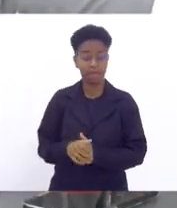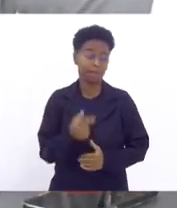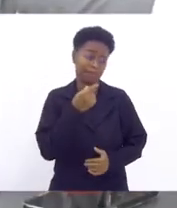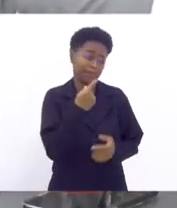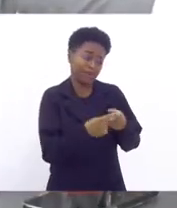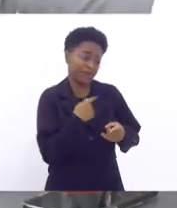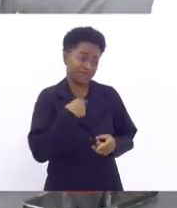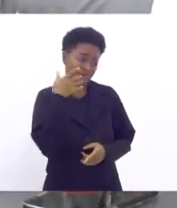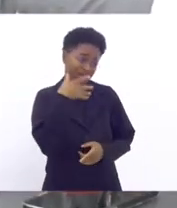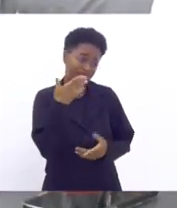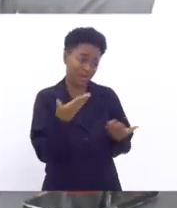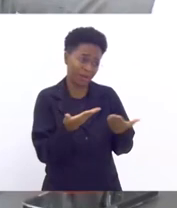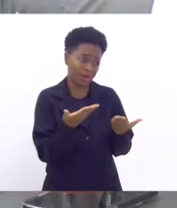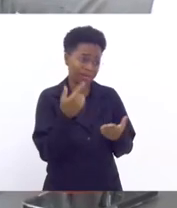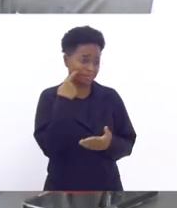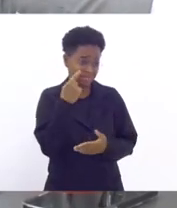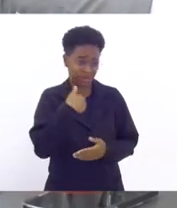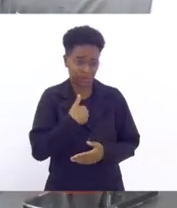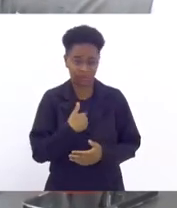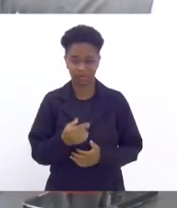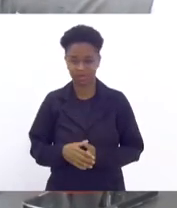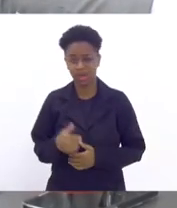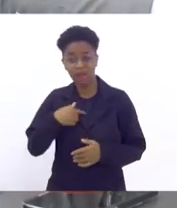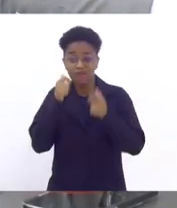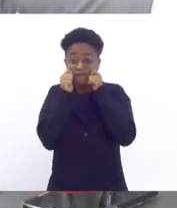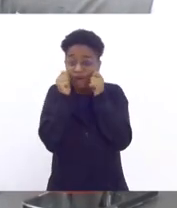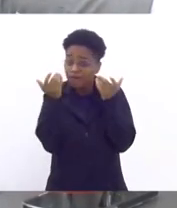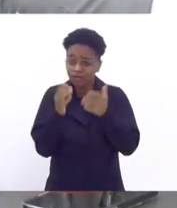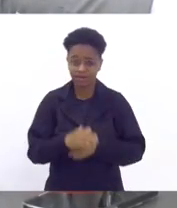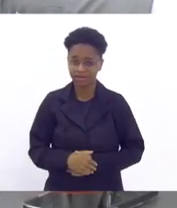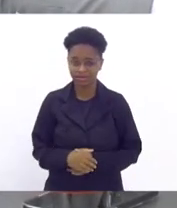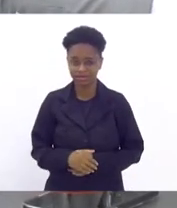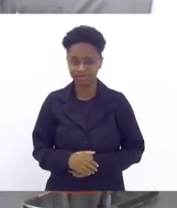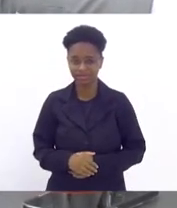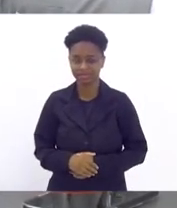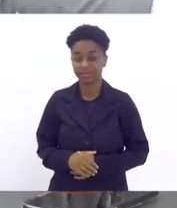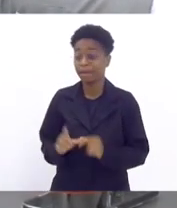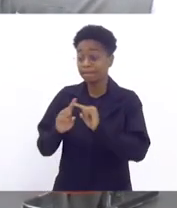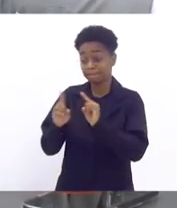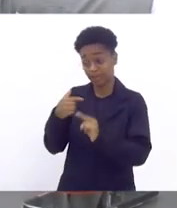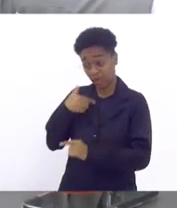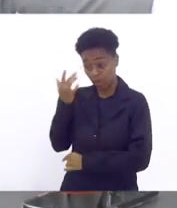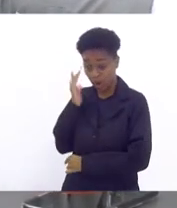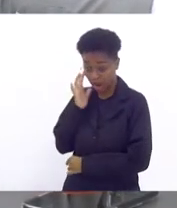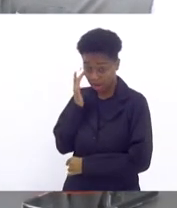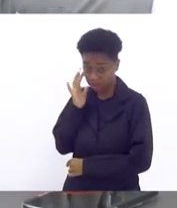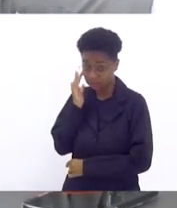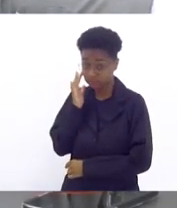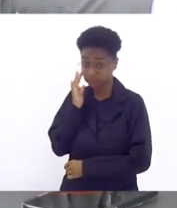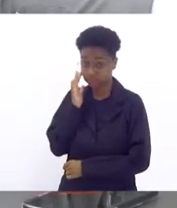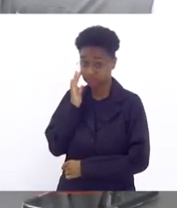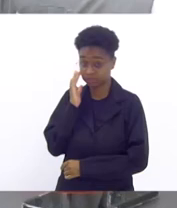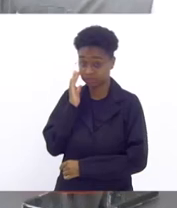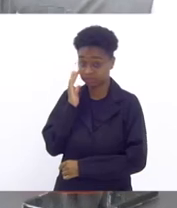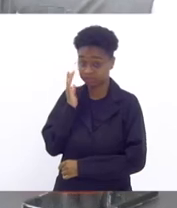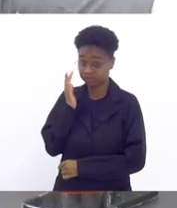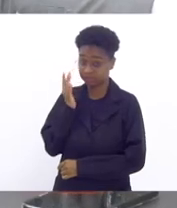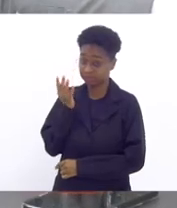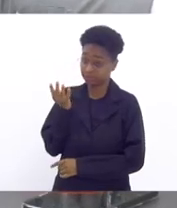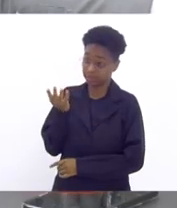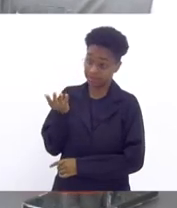jamais contrário ao contrário sou tão fofa mas eu considero mas eu considero que